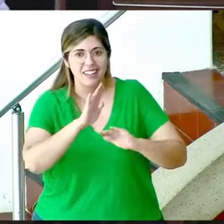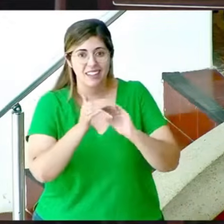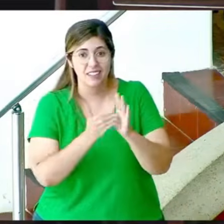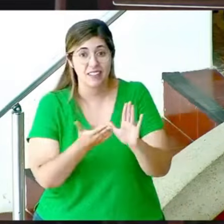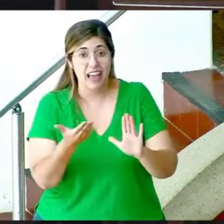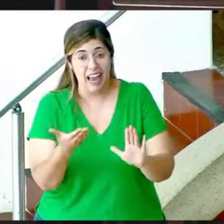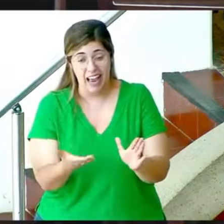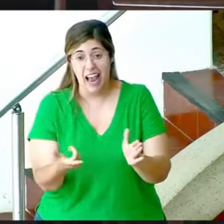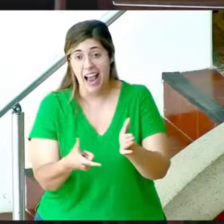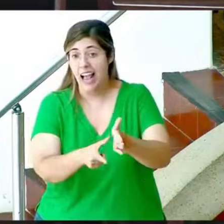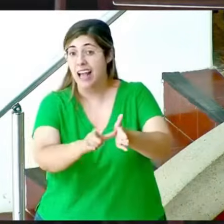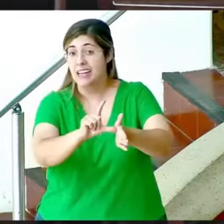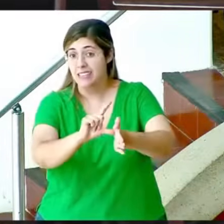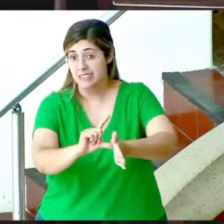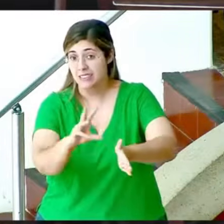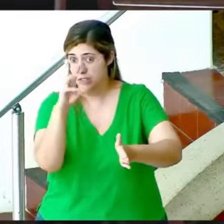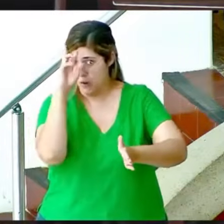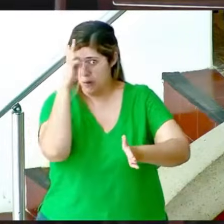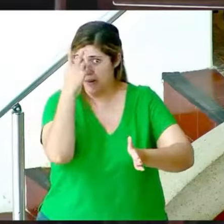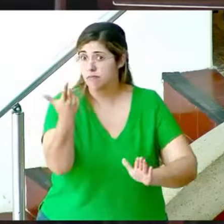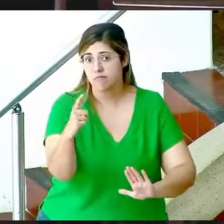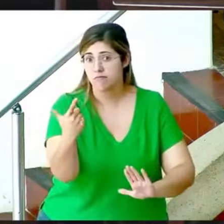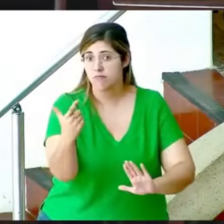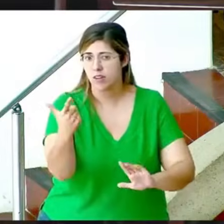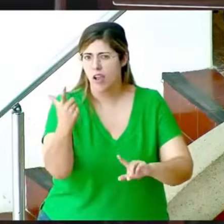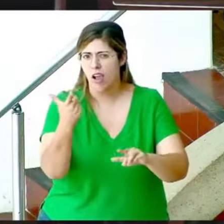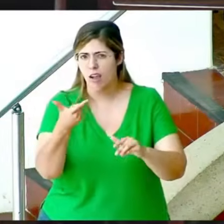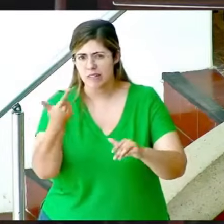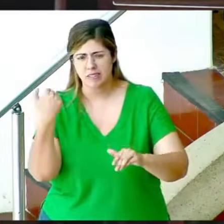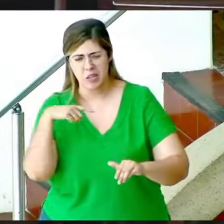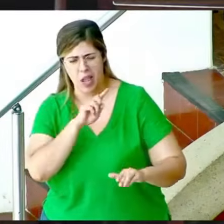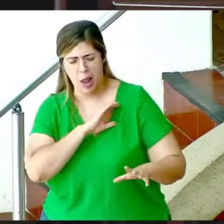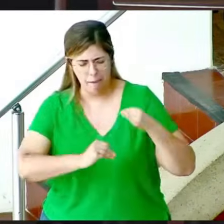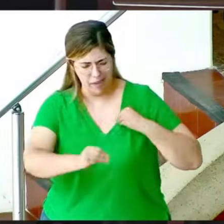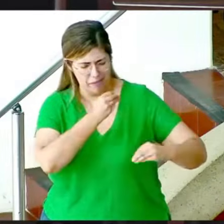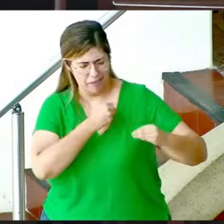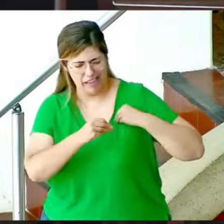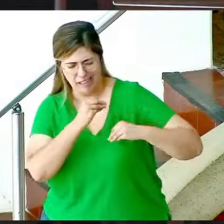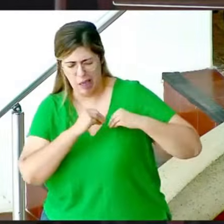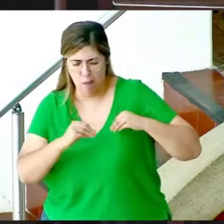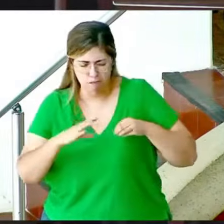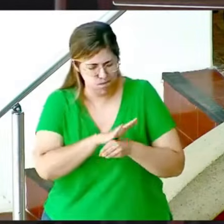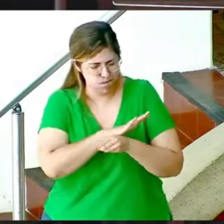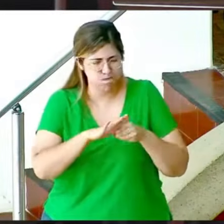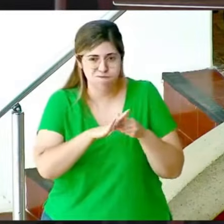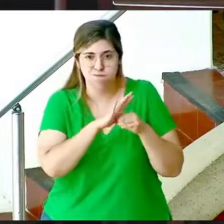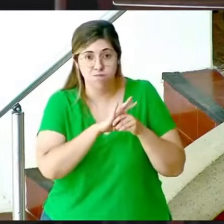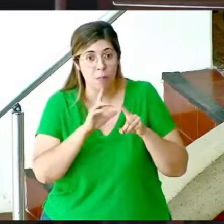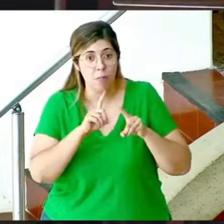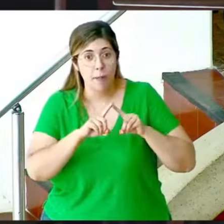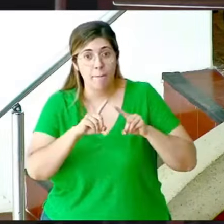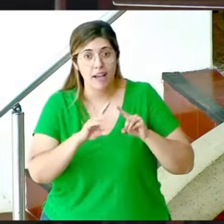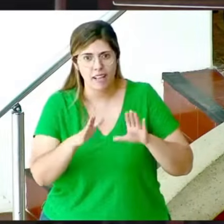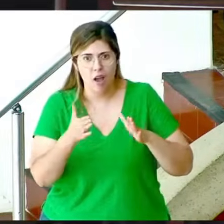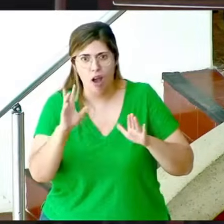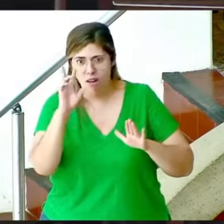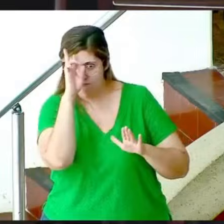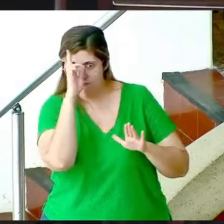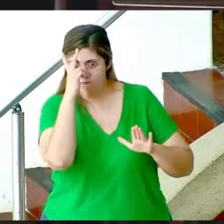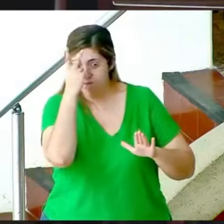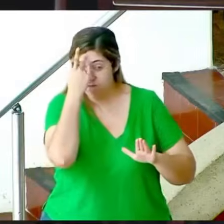estavam expostos. Mas quando nós fomos convertidos, foi como que uma manta